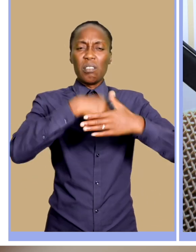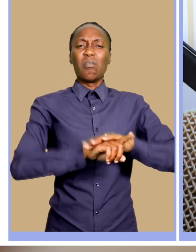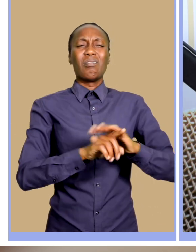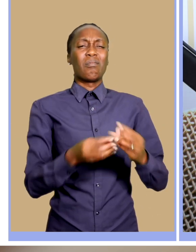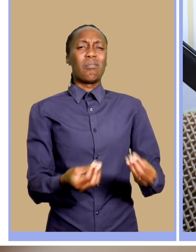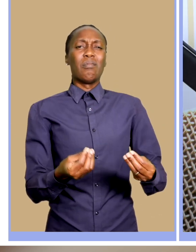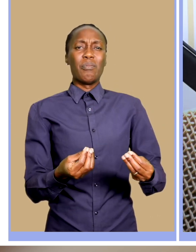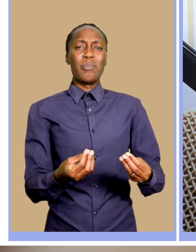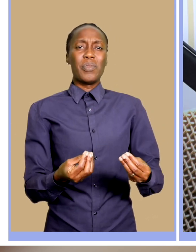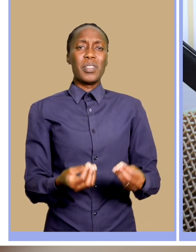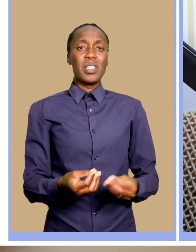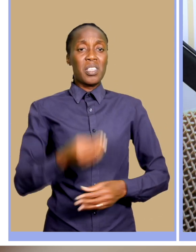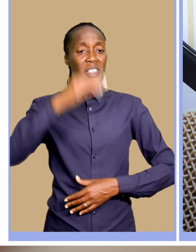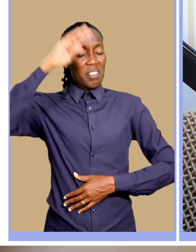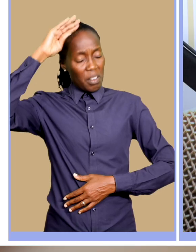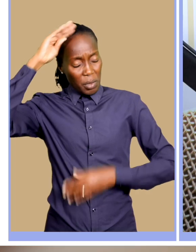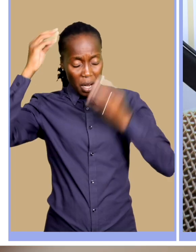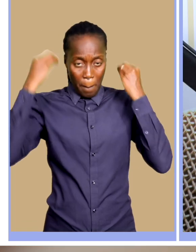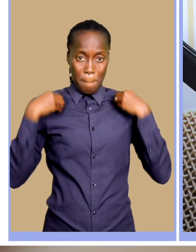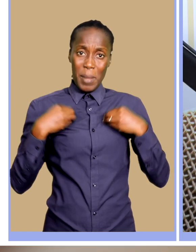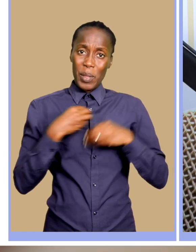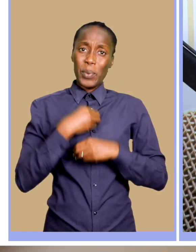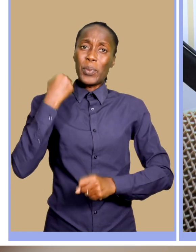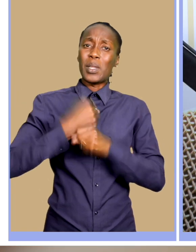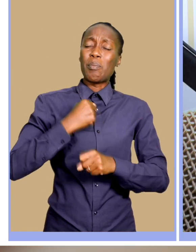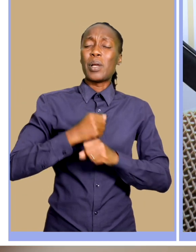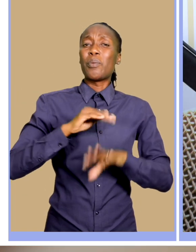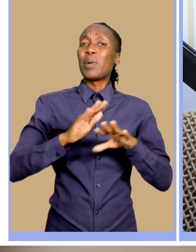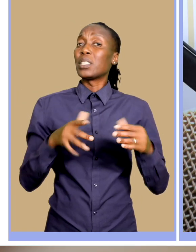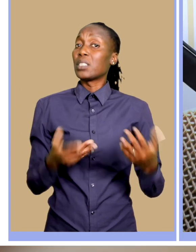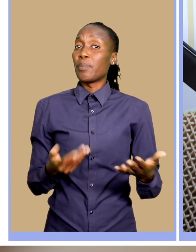saúde. Então, é mesmo para evitar estes cenários e